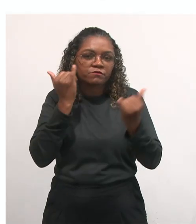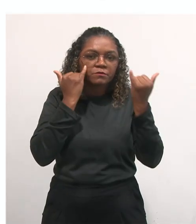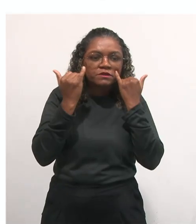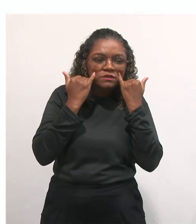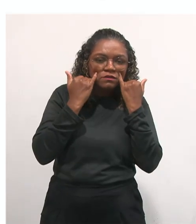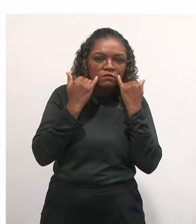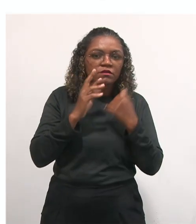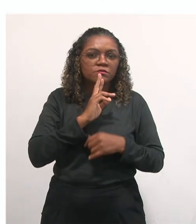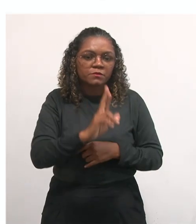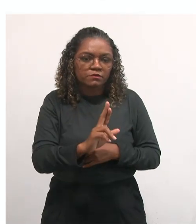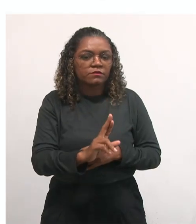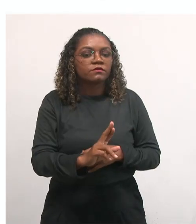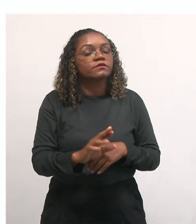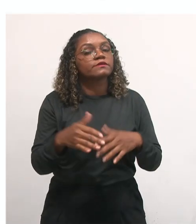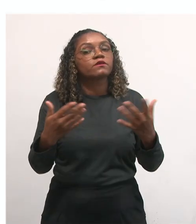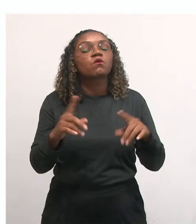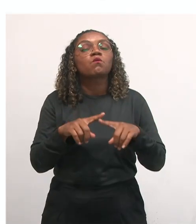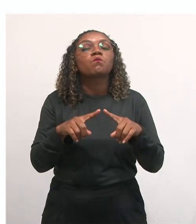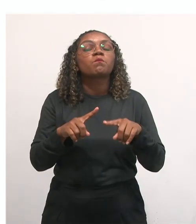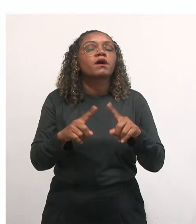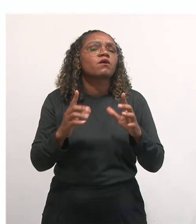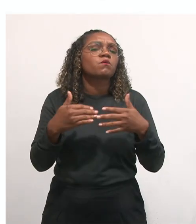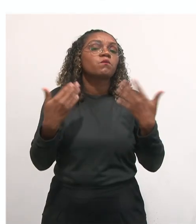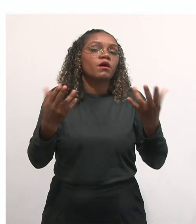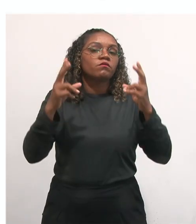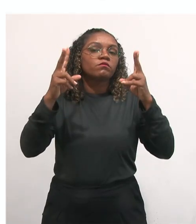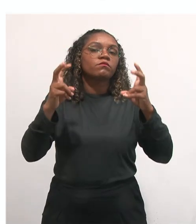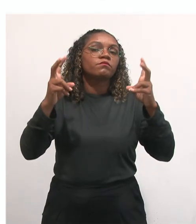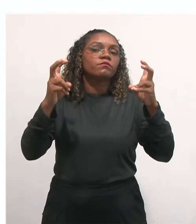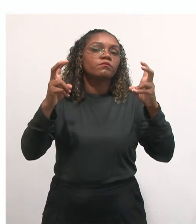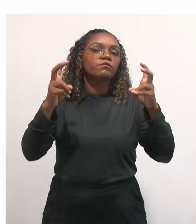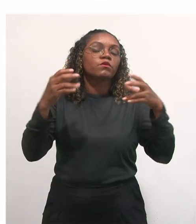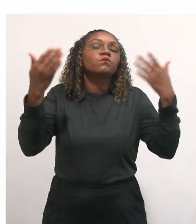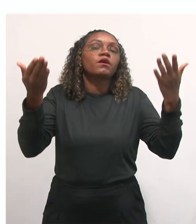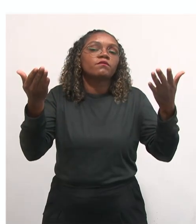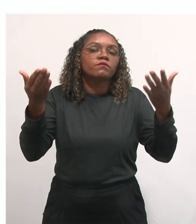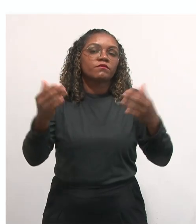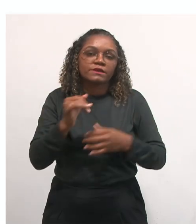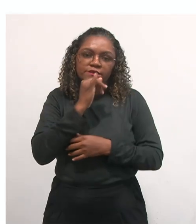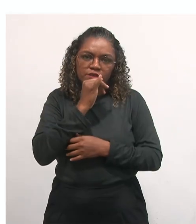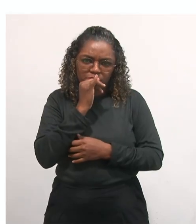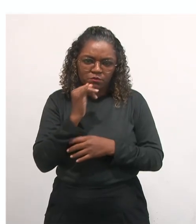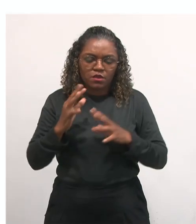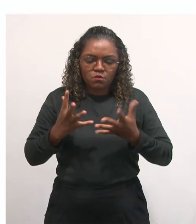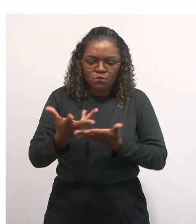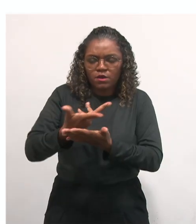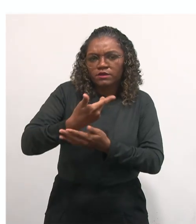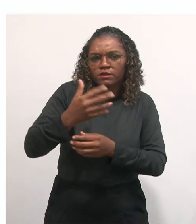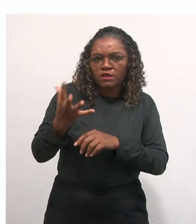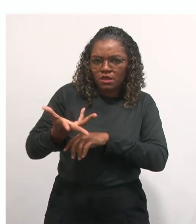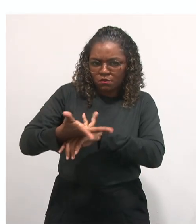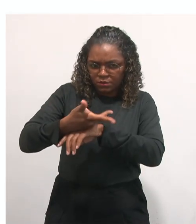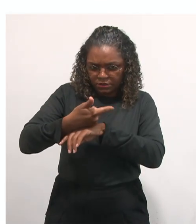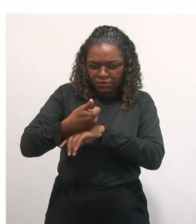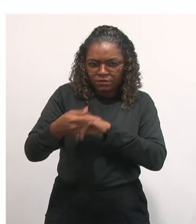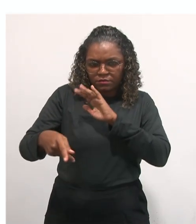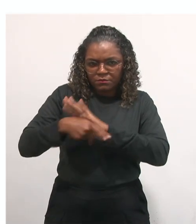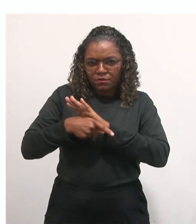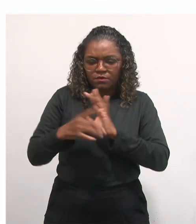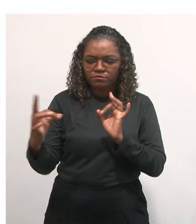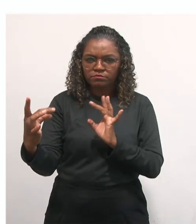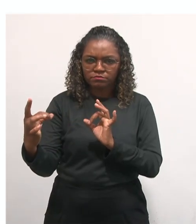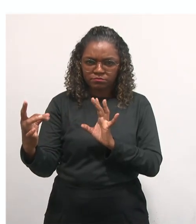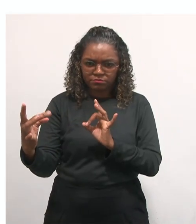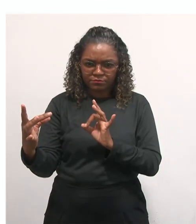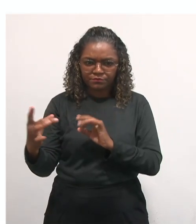estudando sobre que assunto, né? Você está estudando sobre a qualidade do atendimento, então vai ter que ter uma pergunta que